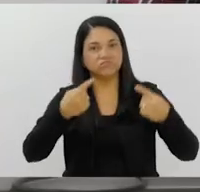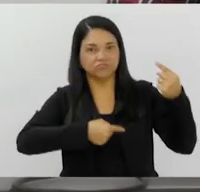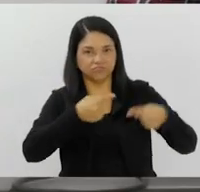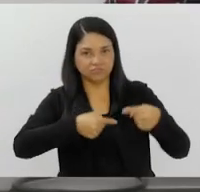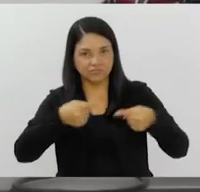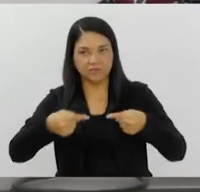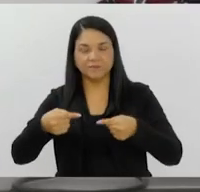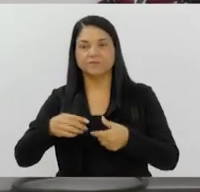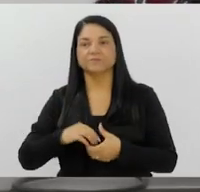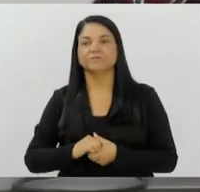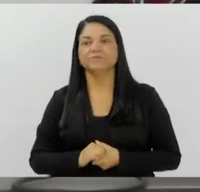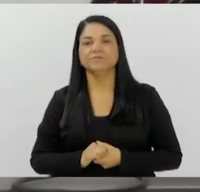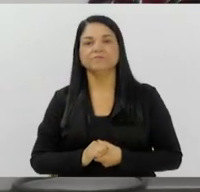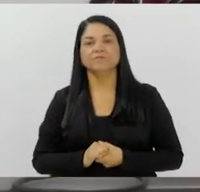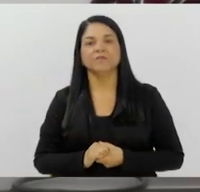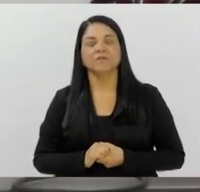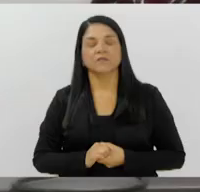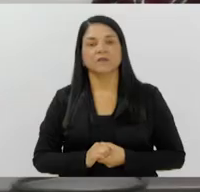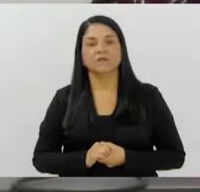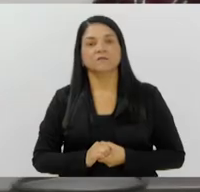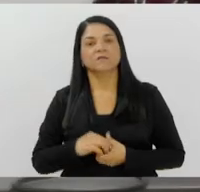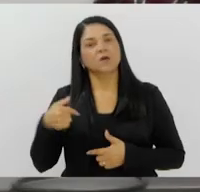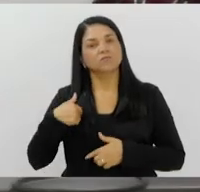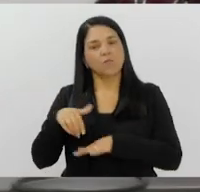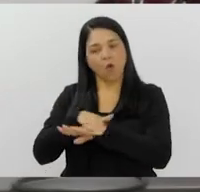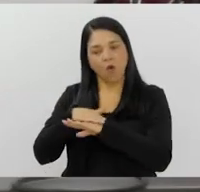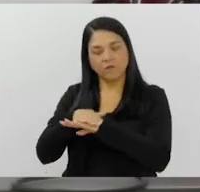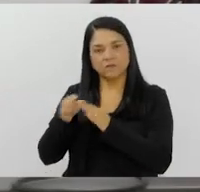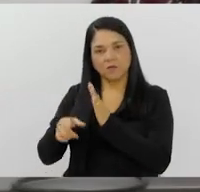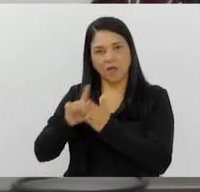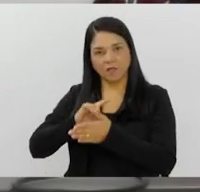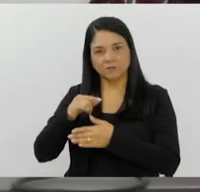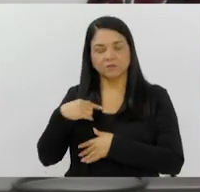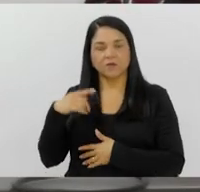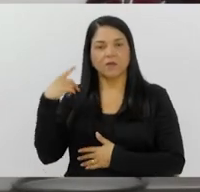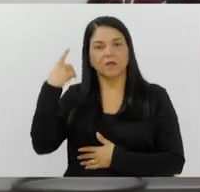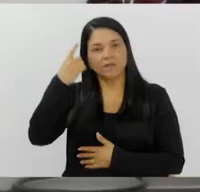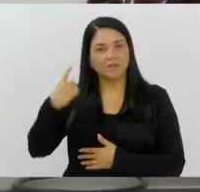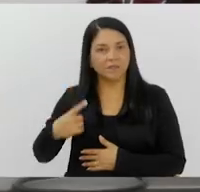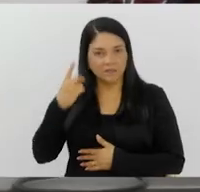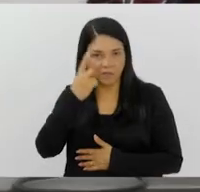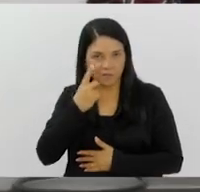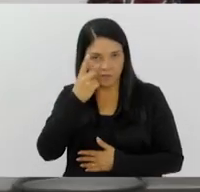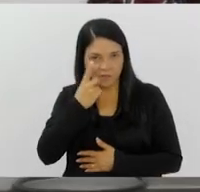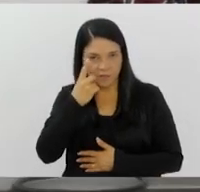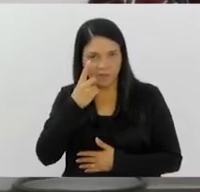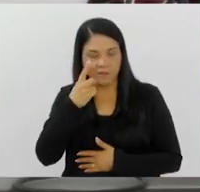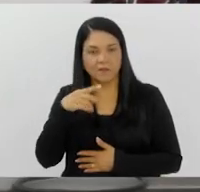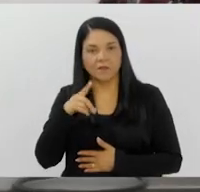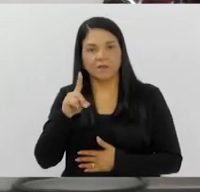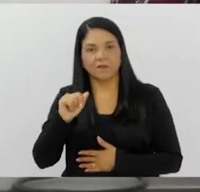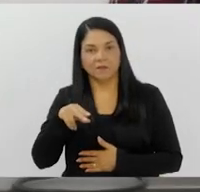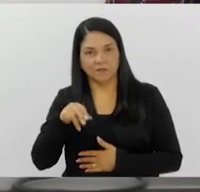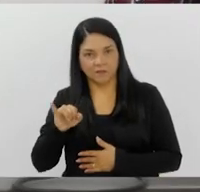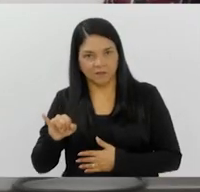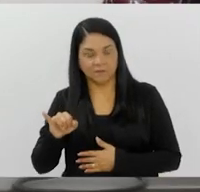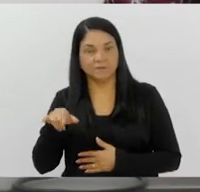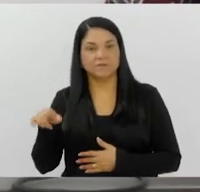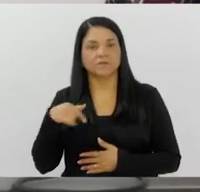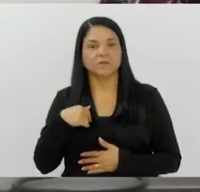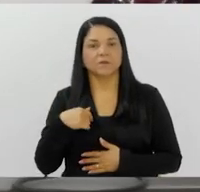deve ser né Inclusive eu tava conversando com a Dani Monteiro aqui eh o o